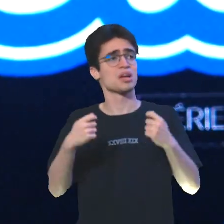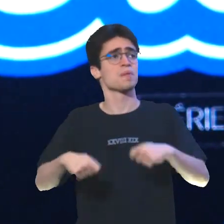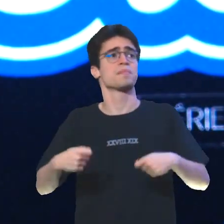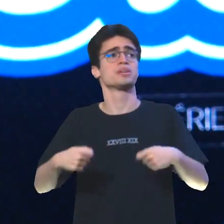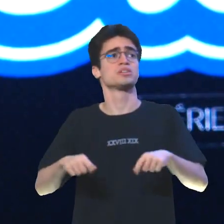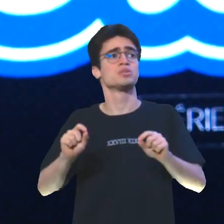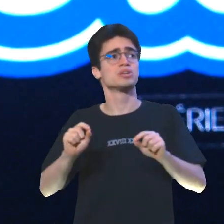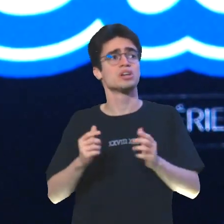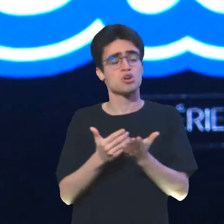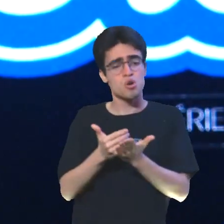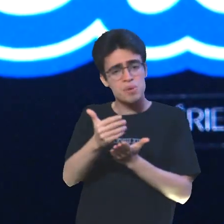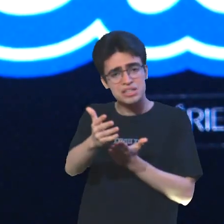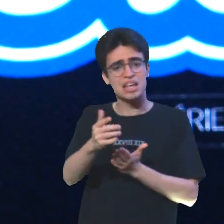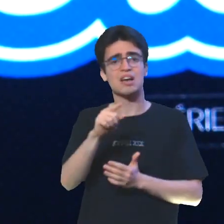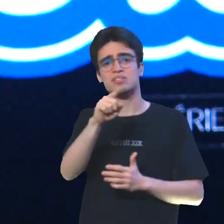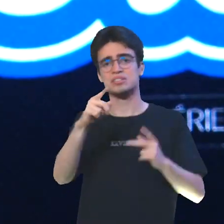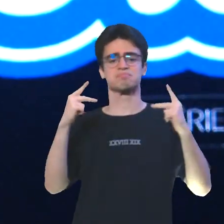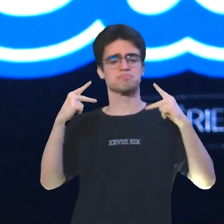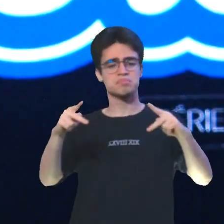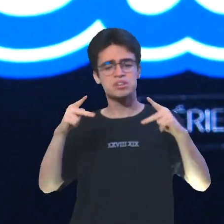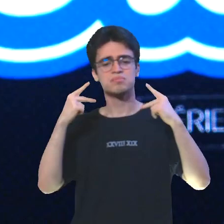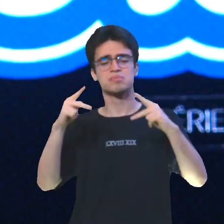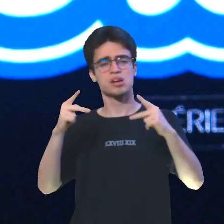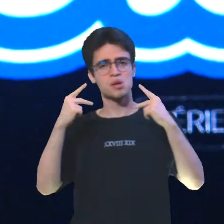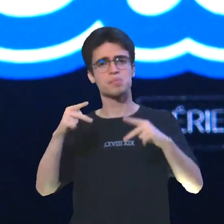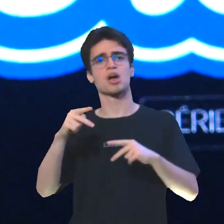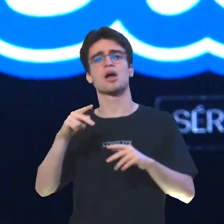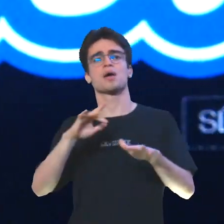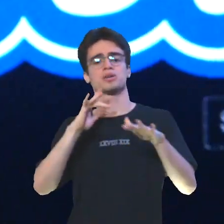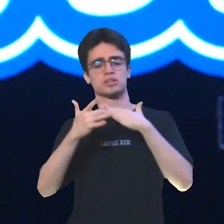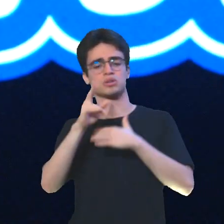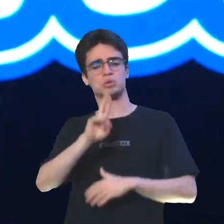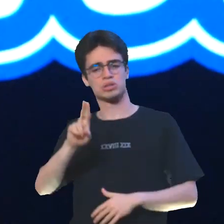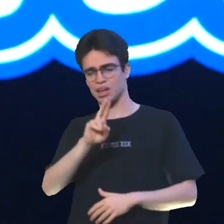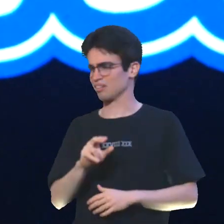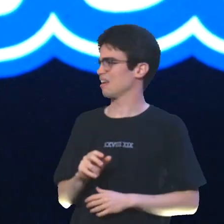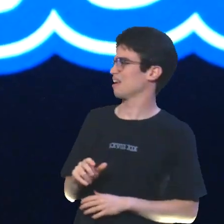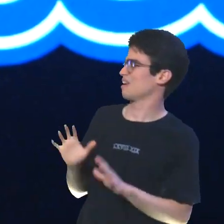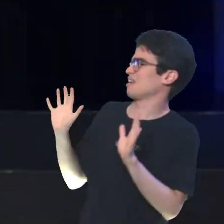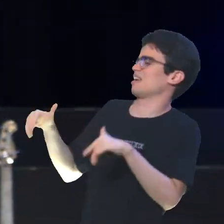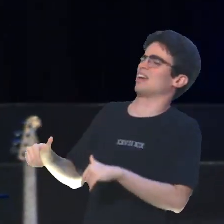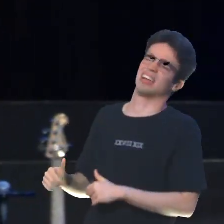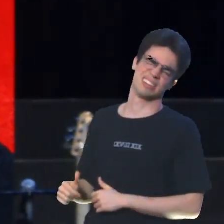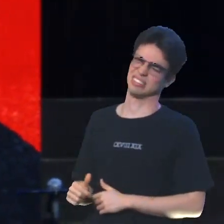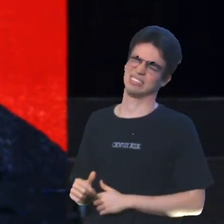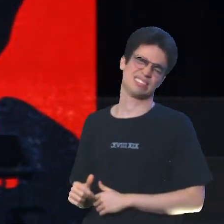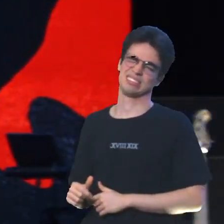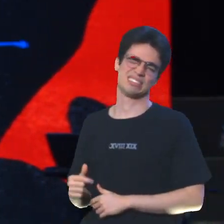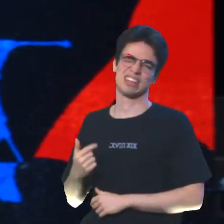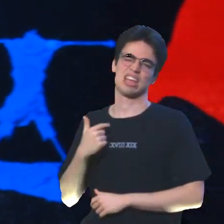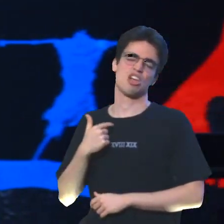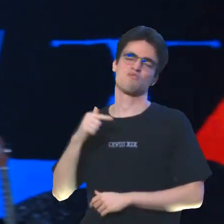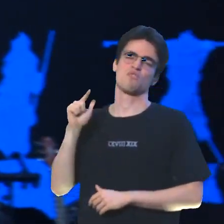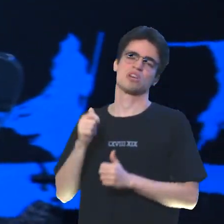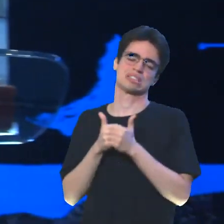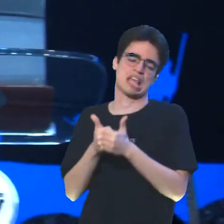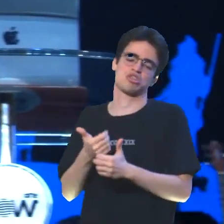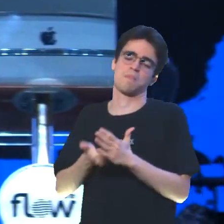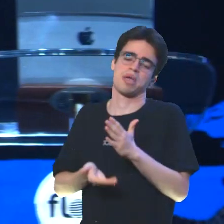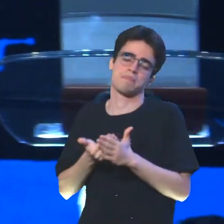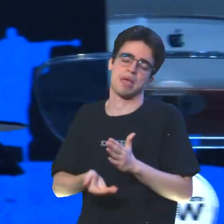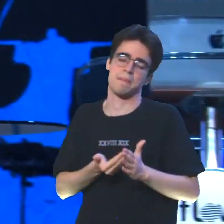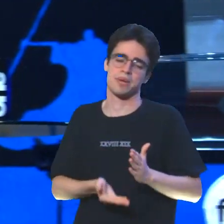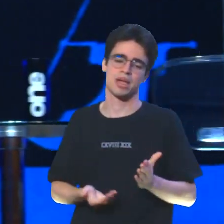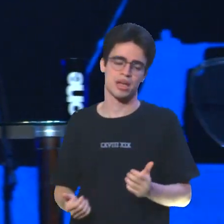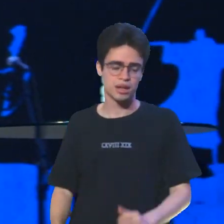Comece a pregar através das suas redes sociais. Ah não, isso é muito, né? Vou perder seguidores.